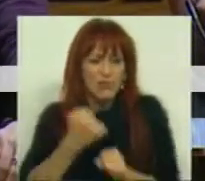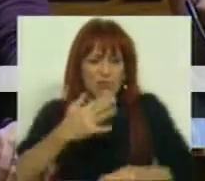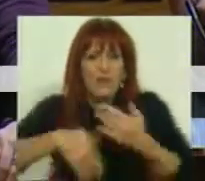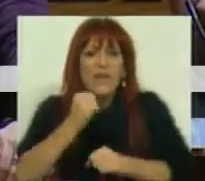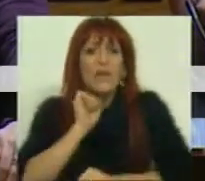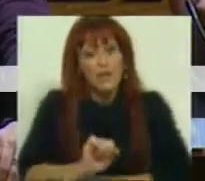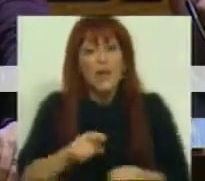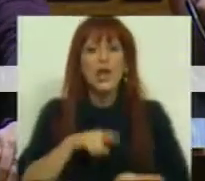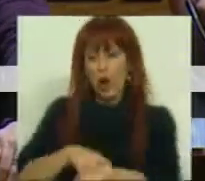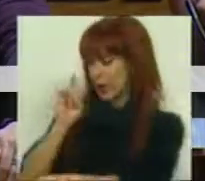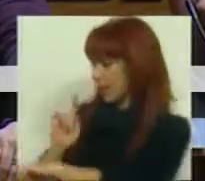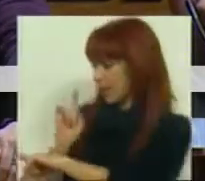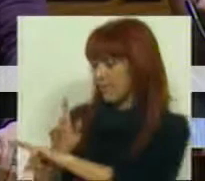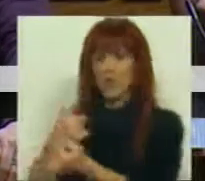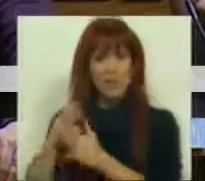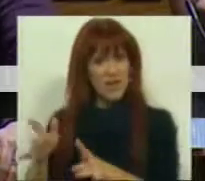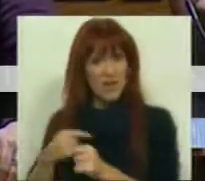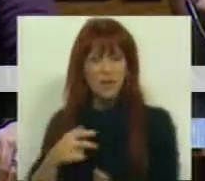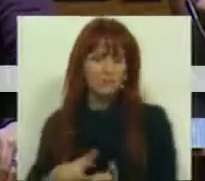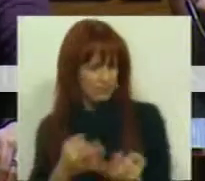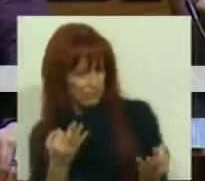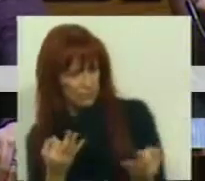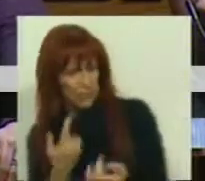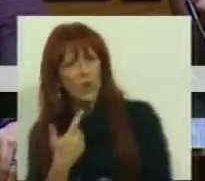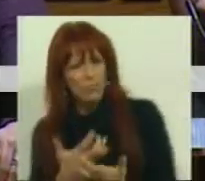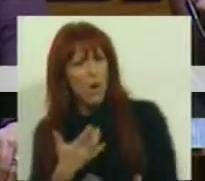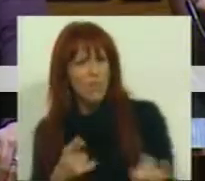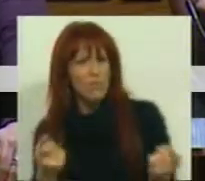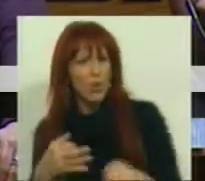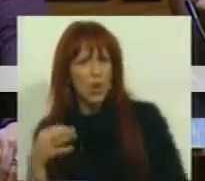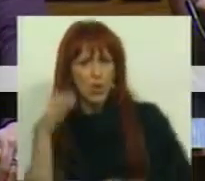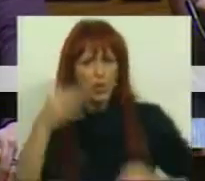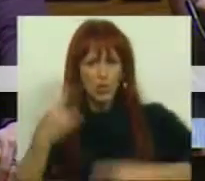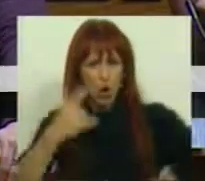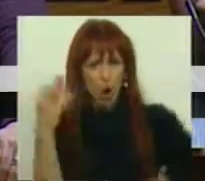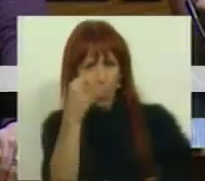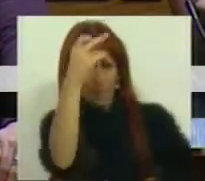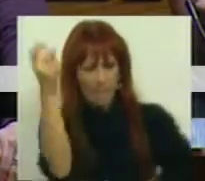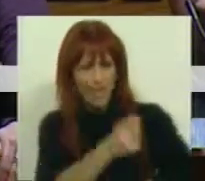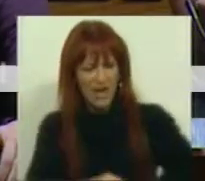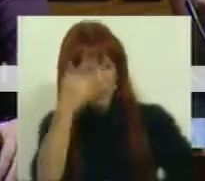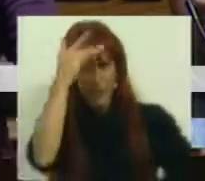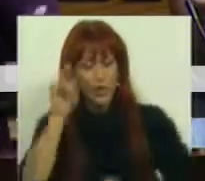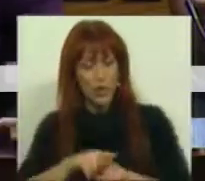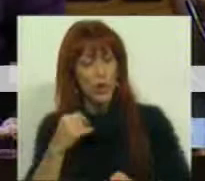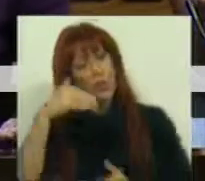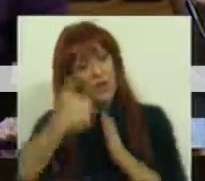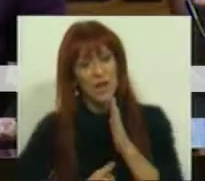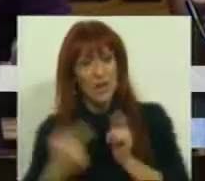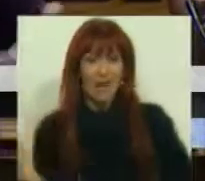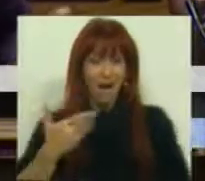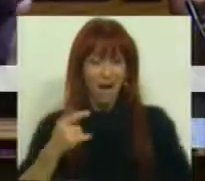e, simultaneamente, temos de reconhecer a evidência que os julgados de paz facilitam o direito